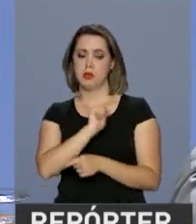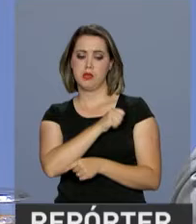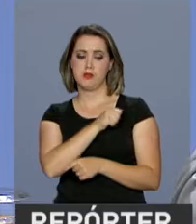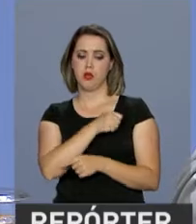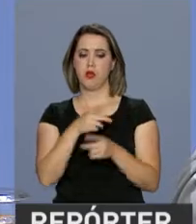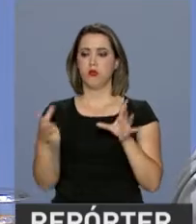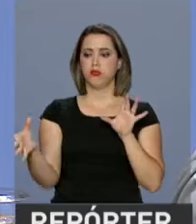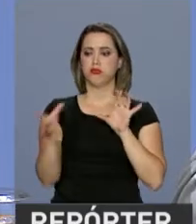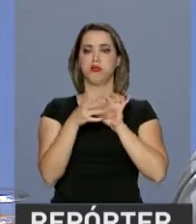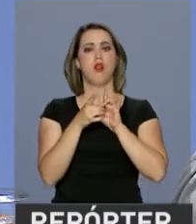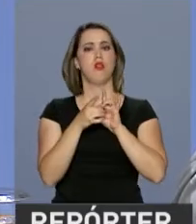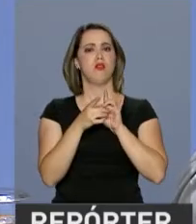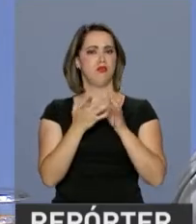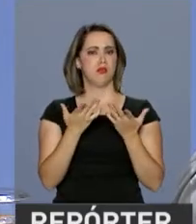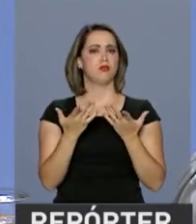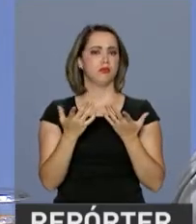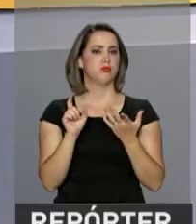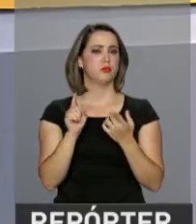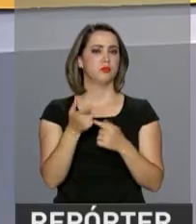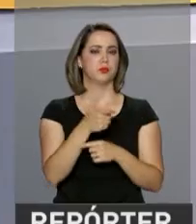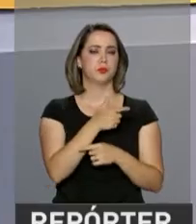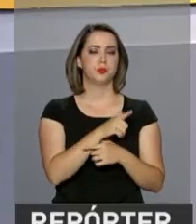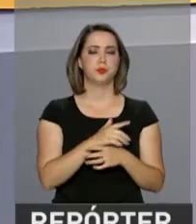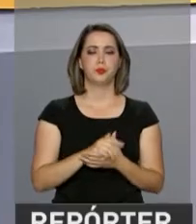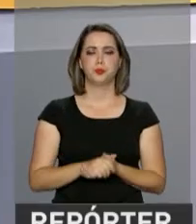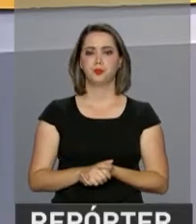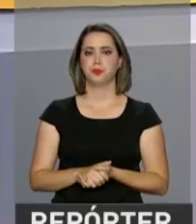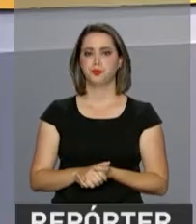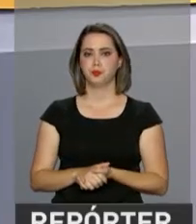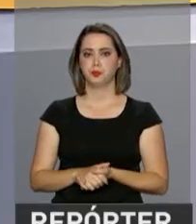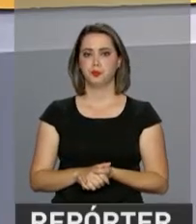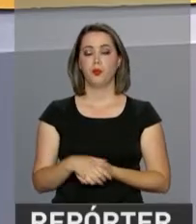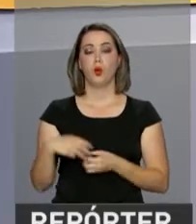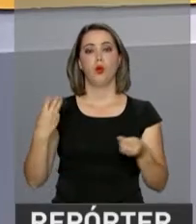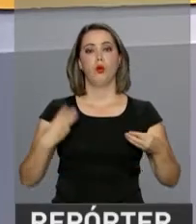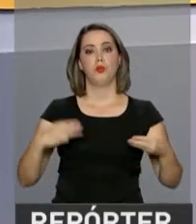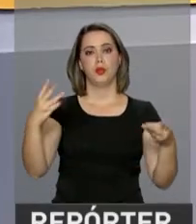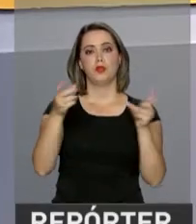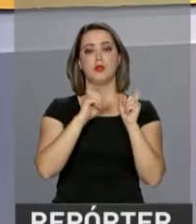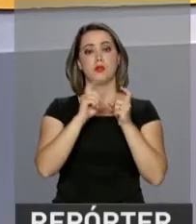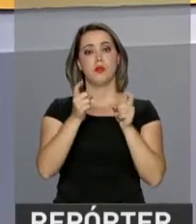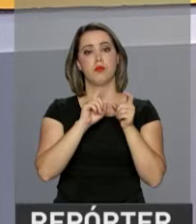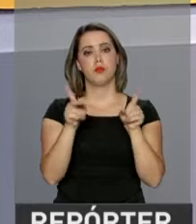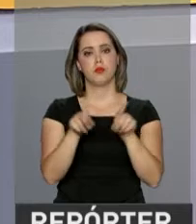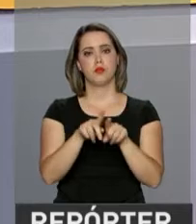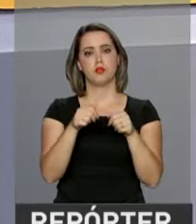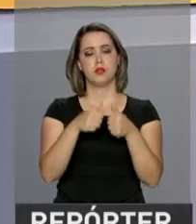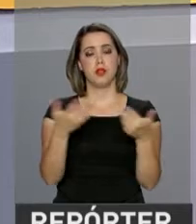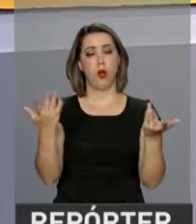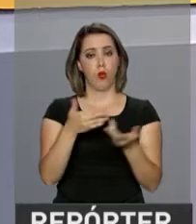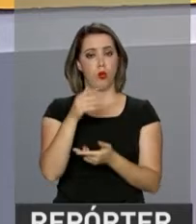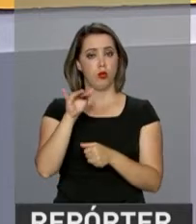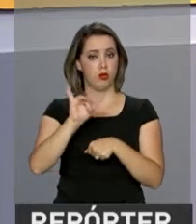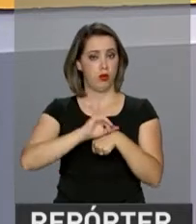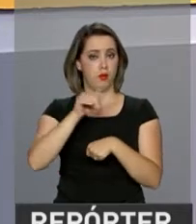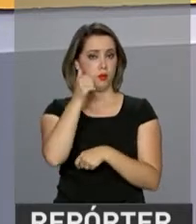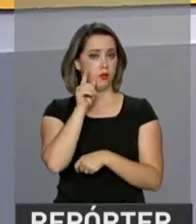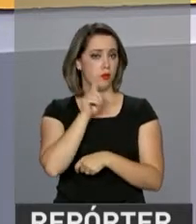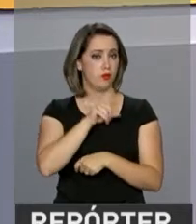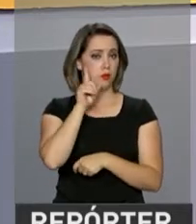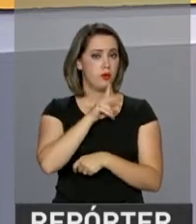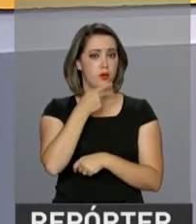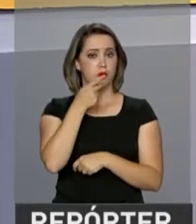entre a FINEP e congêneres espanholas também. O ministro da Fazenda, Henrique Meirelles, está nos Estados Unidos e falou